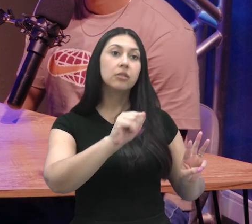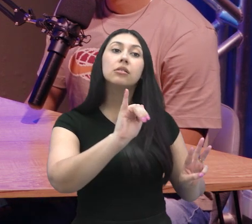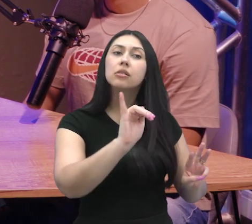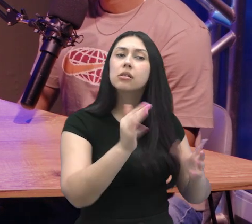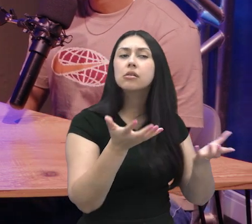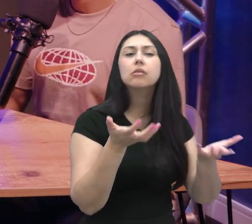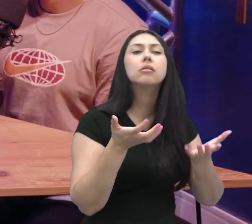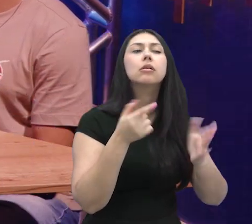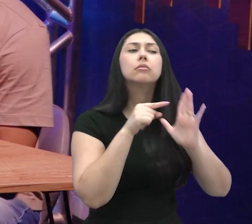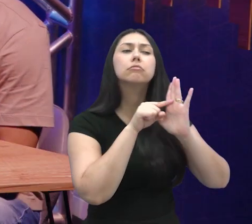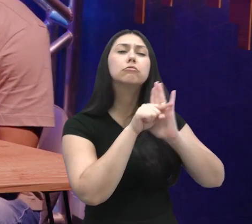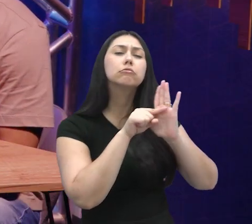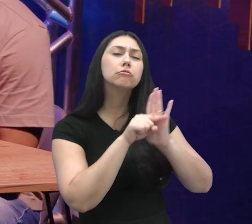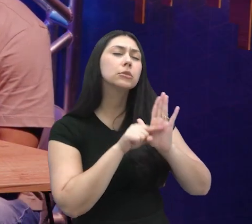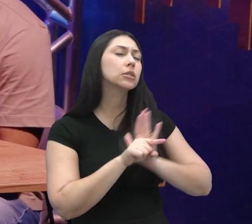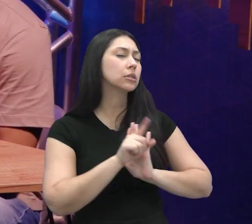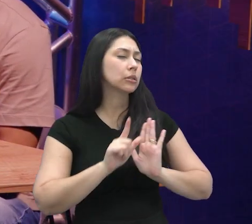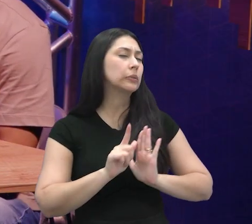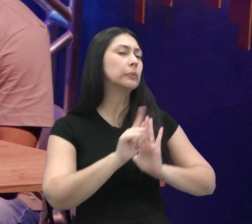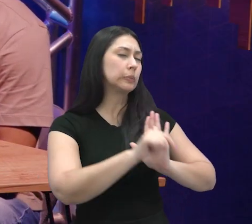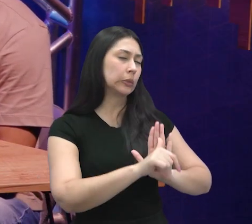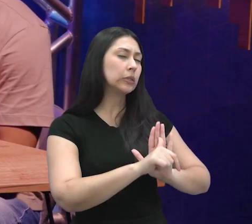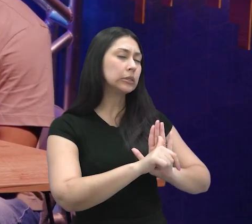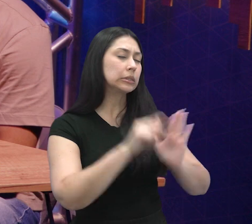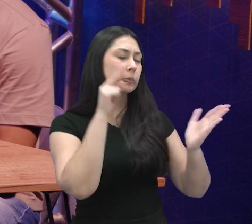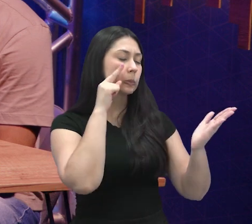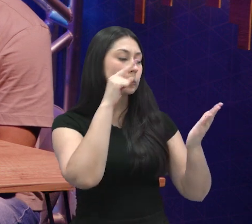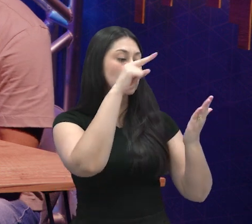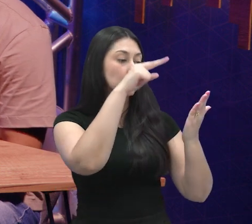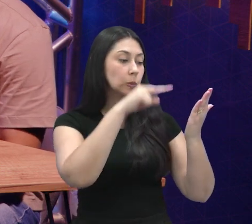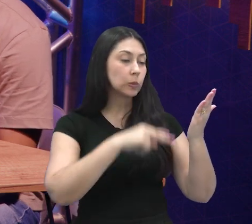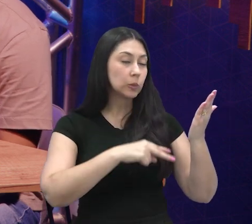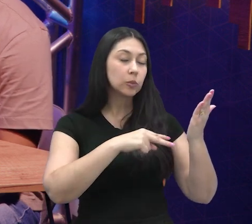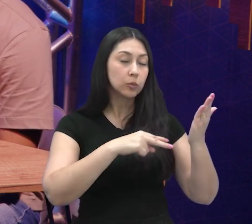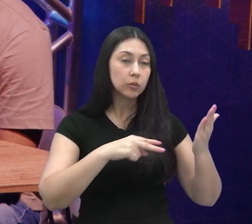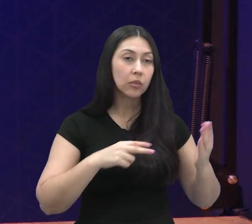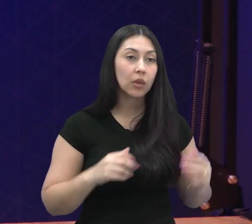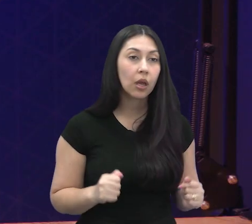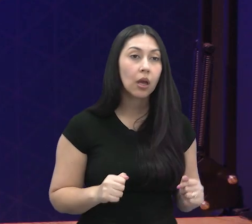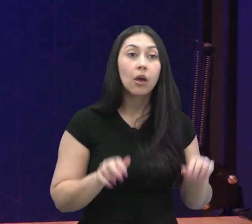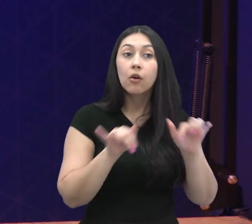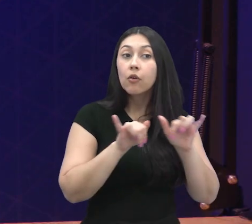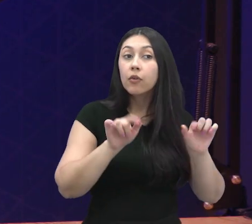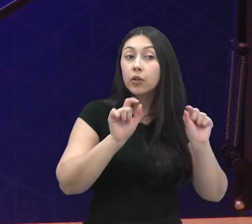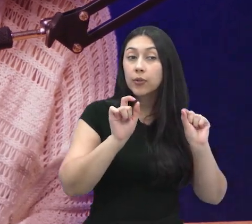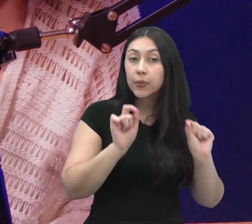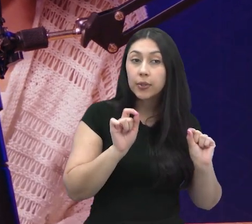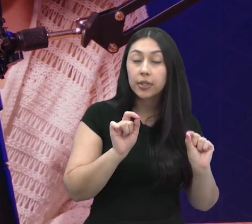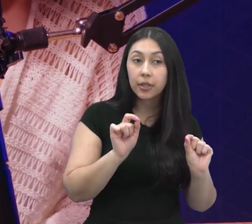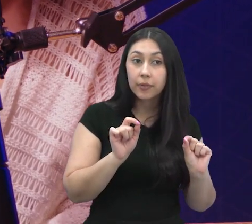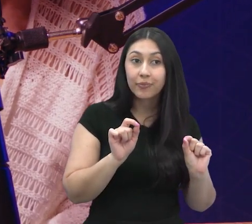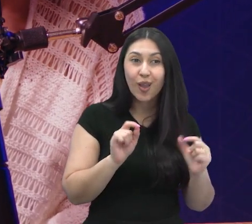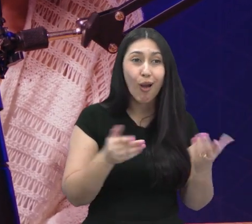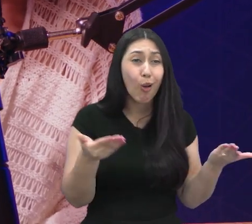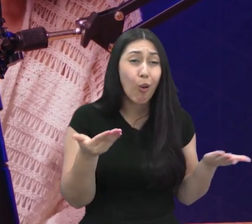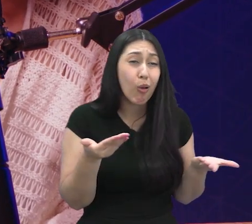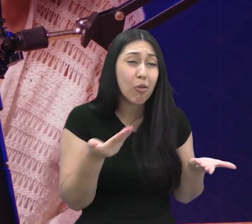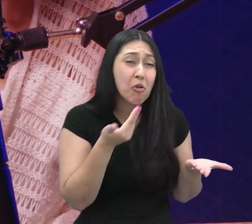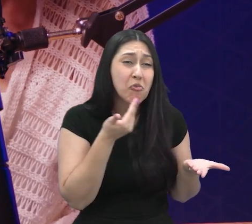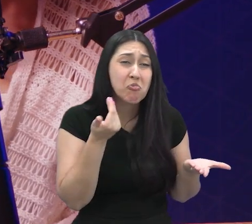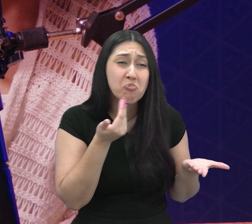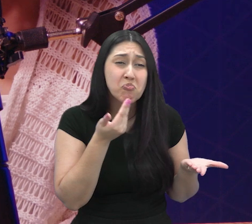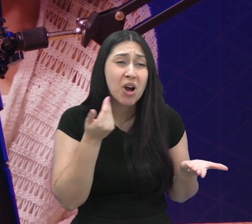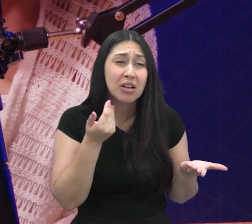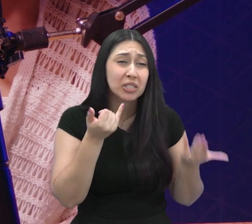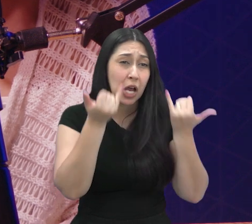quiserem confirmar, né, e lerem essa matéria. Ela fala assim, né? O acesso facilitado e os